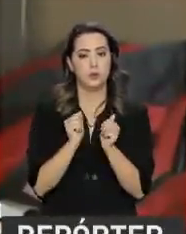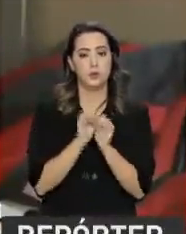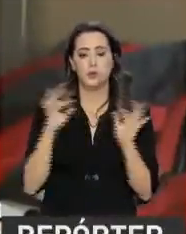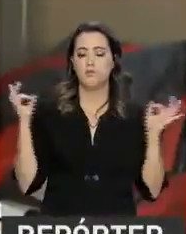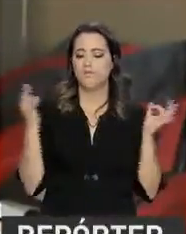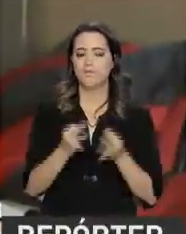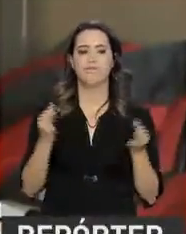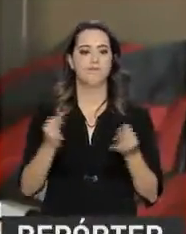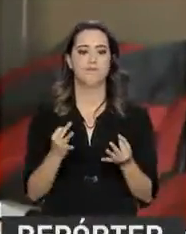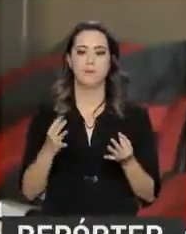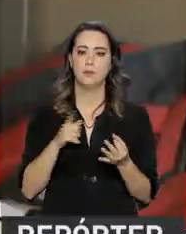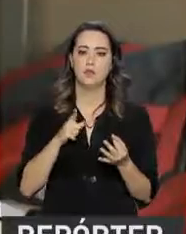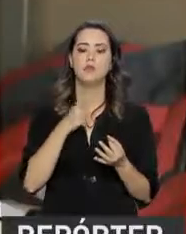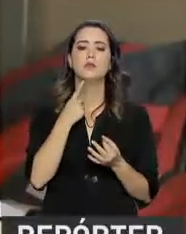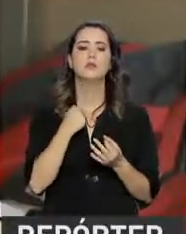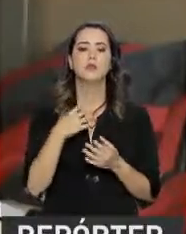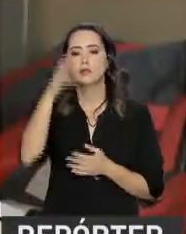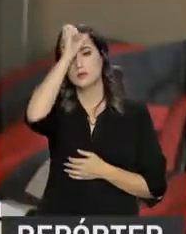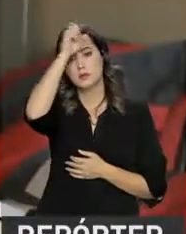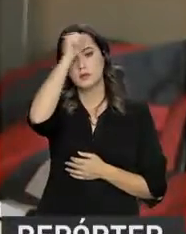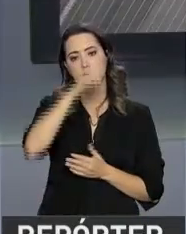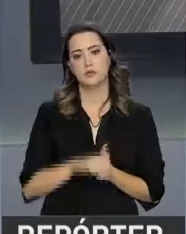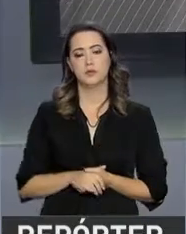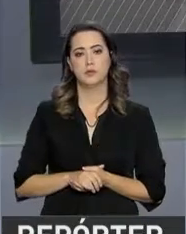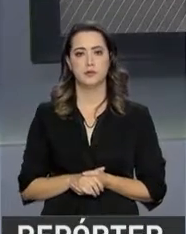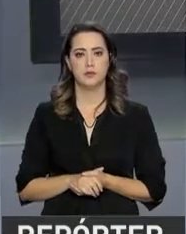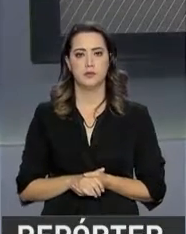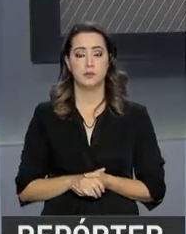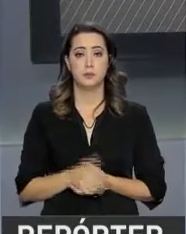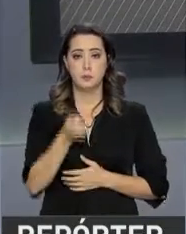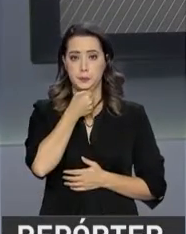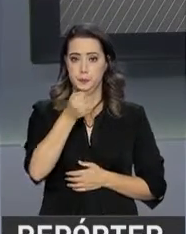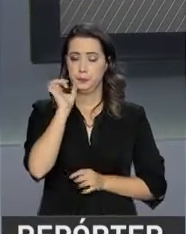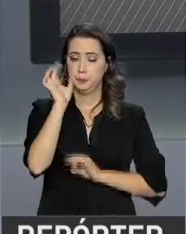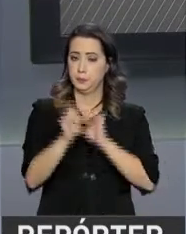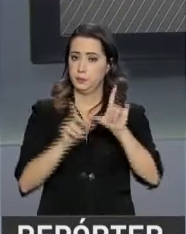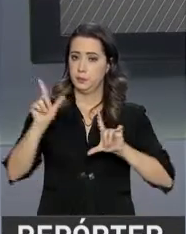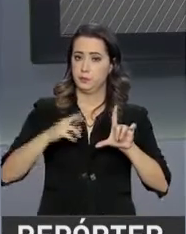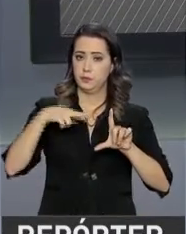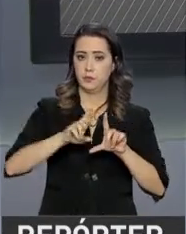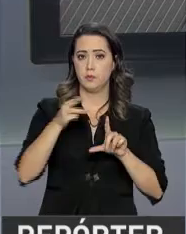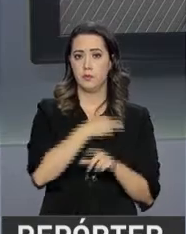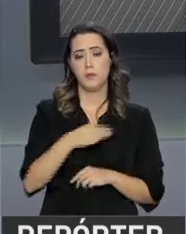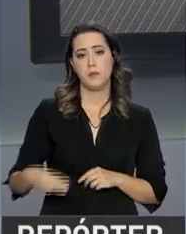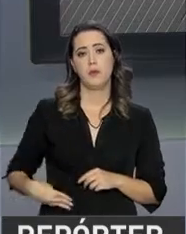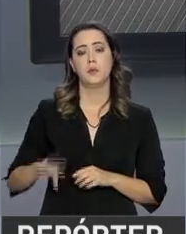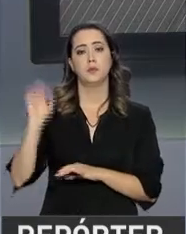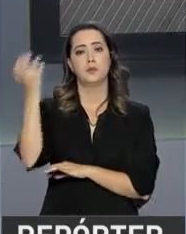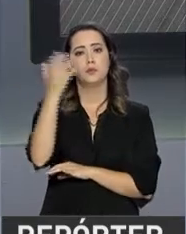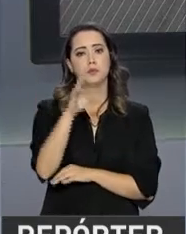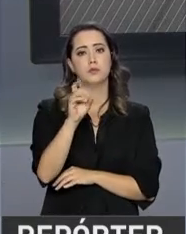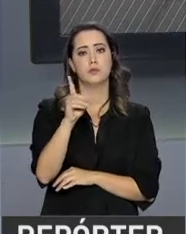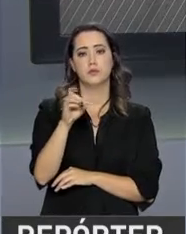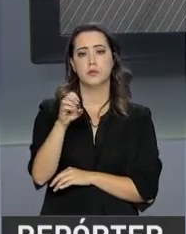mundo tem montados de aprender em entrevista exclusiva à tv nbr o ministro do